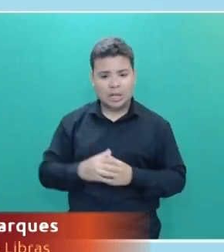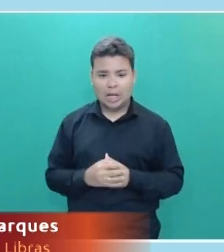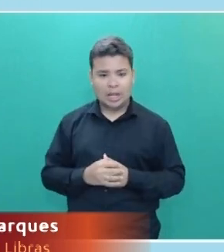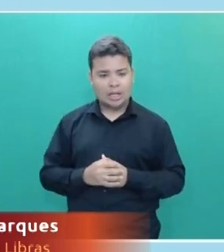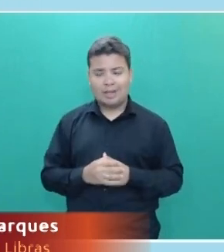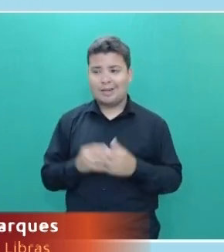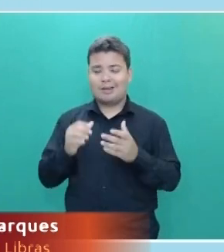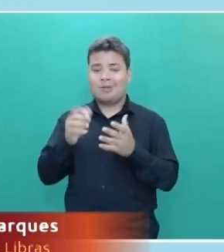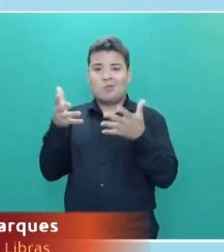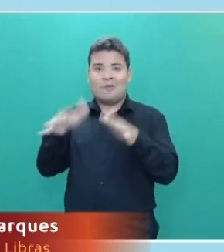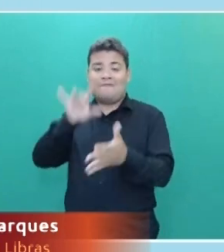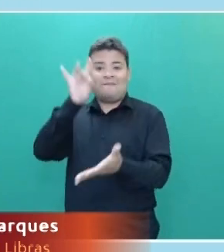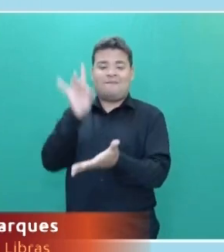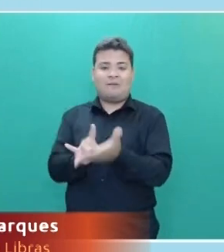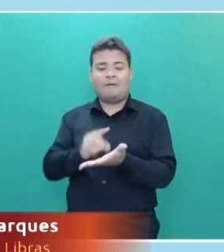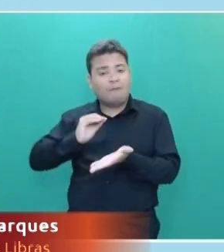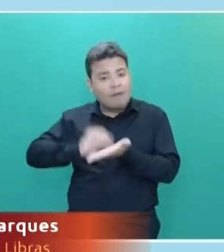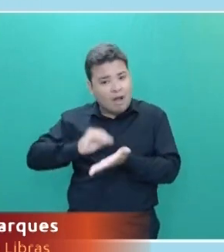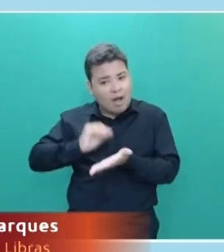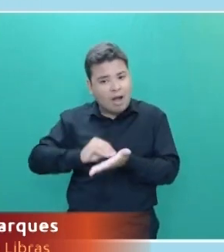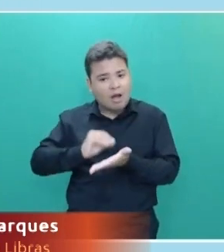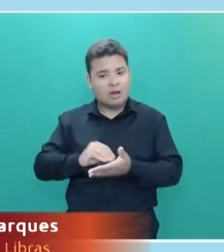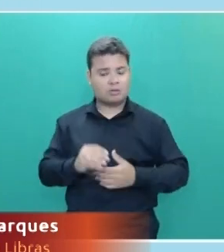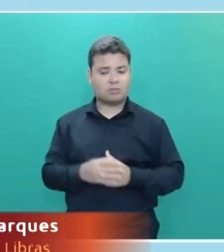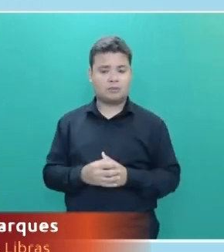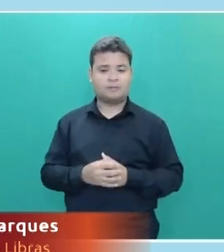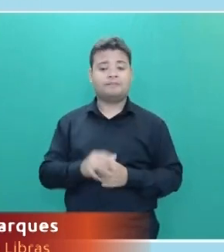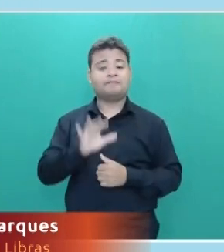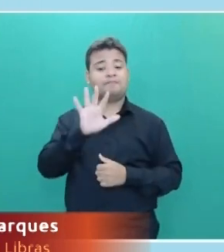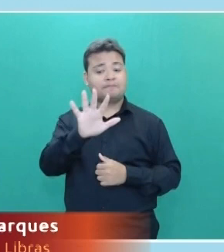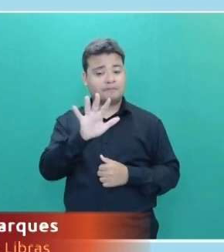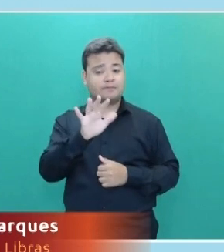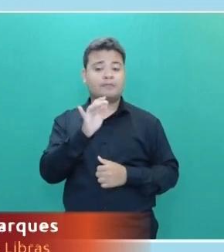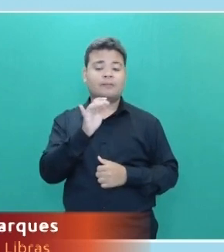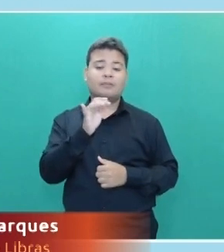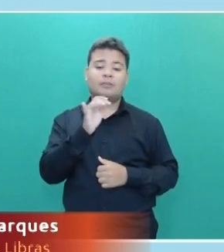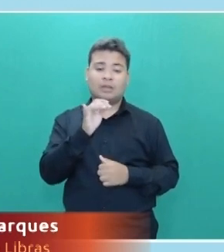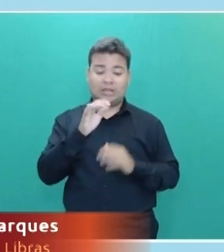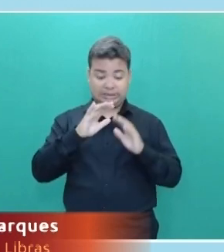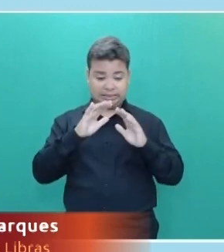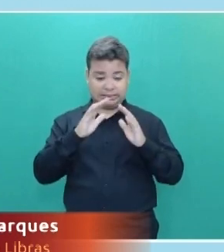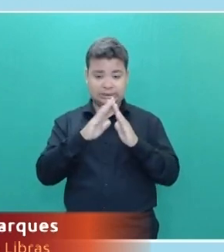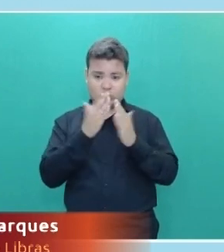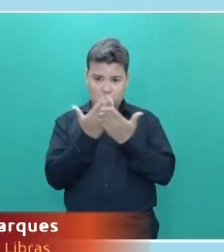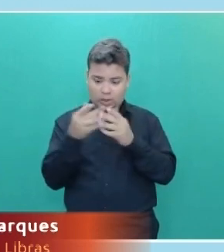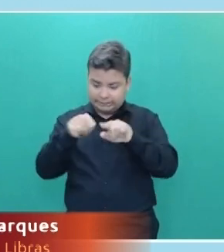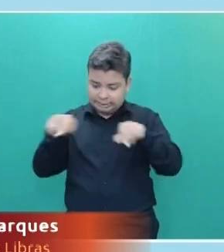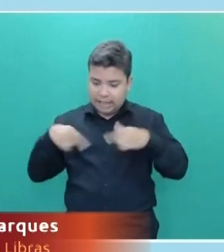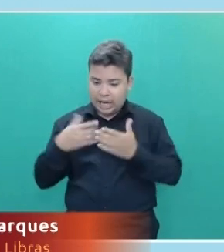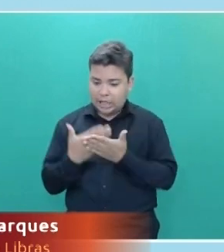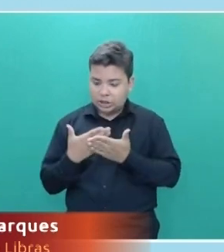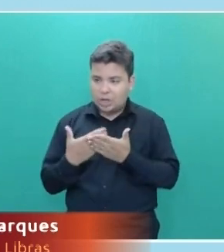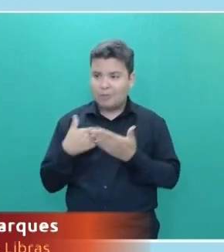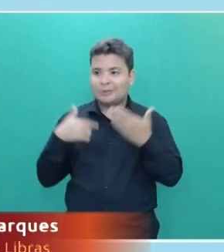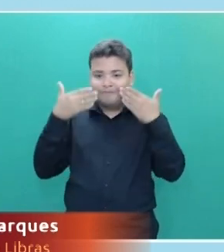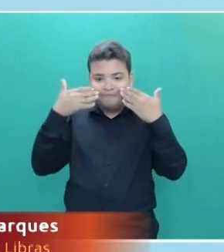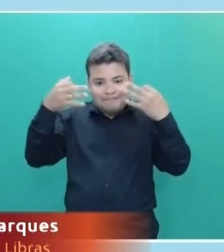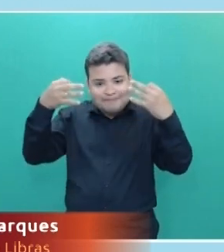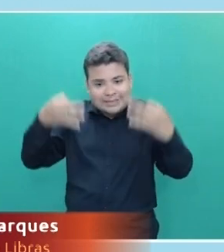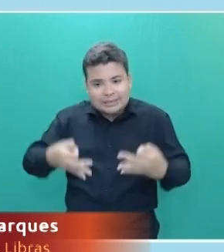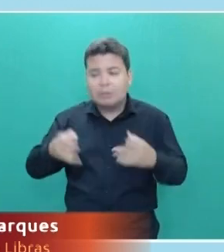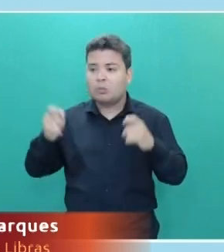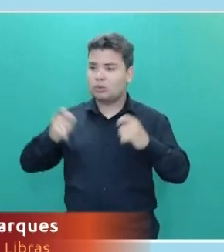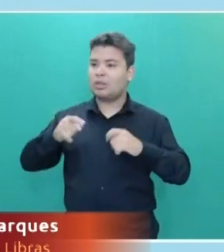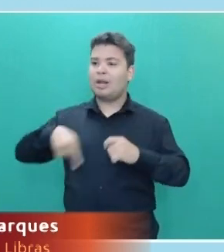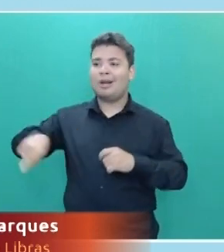todo. Mas pelo exemplo que a gente dá em sala de aula, às vezes pode mudar. Olha,